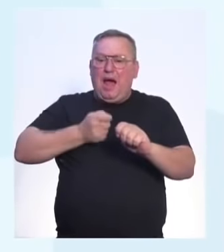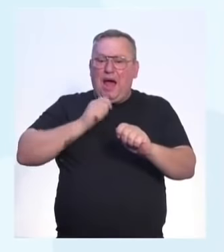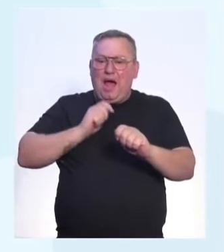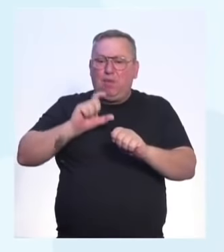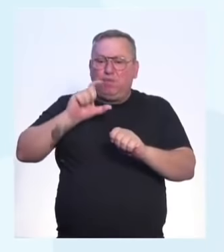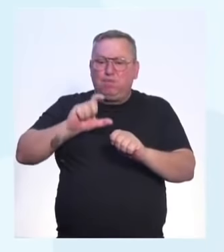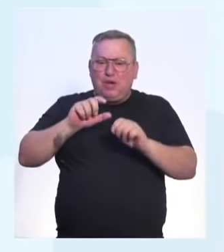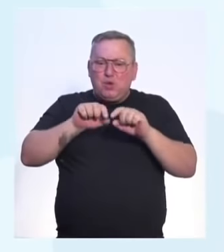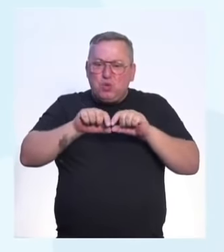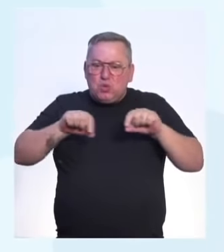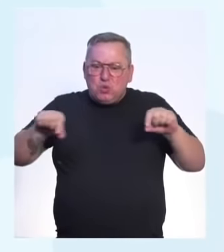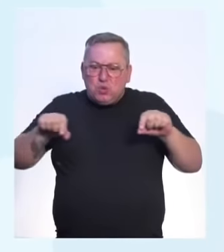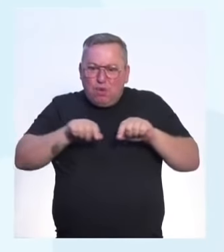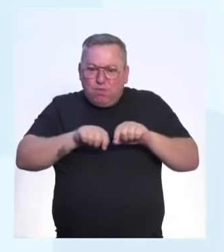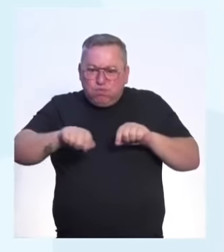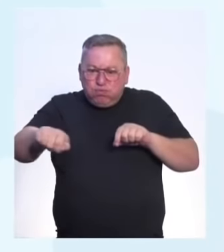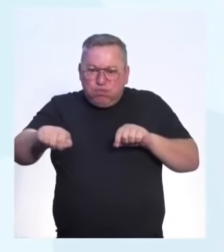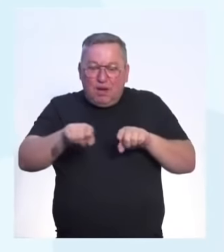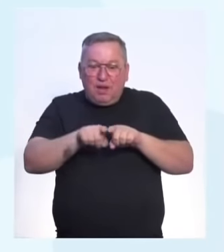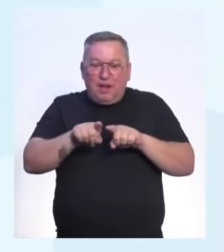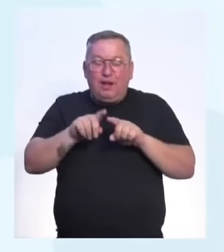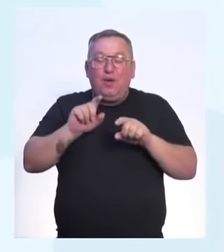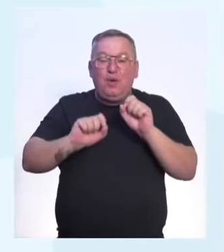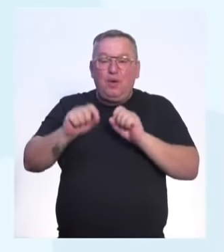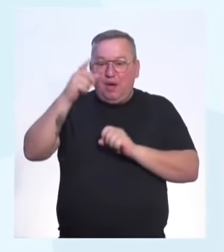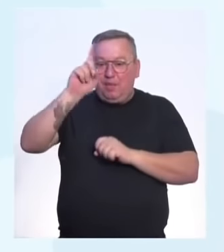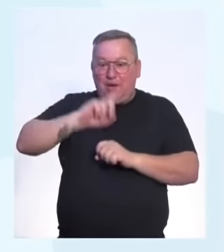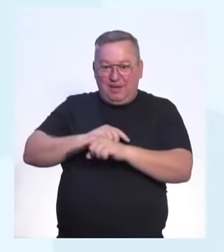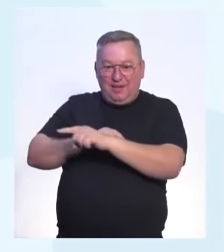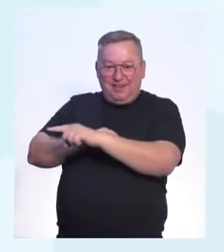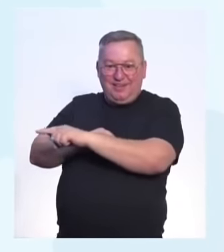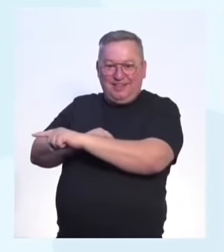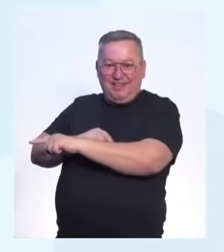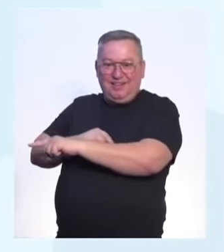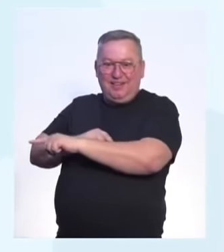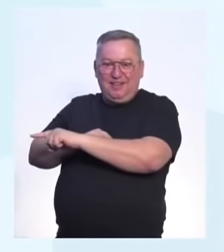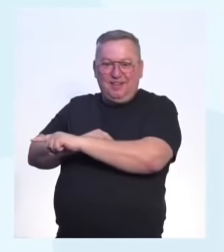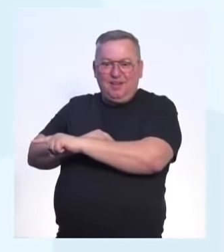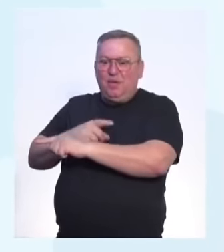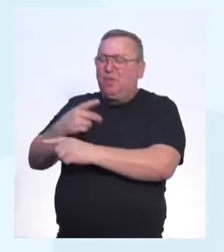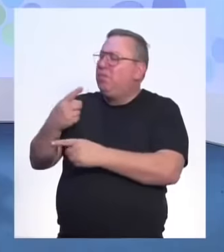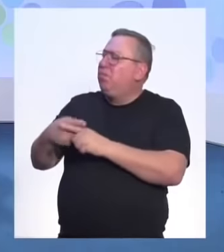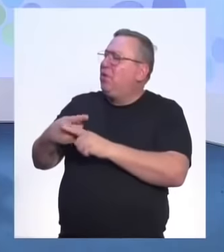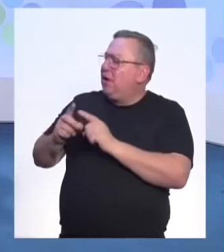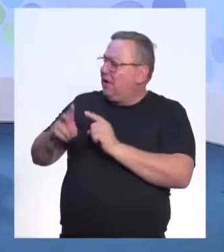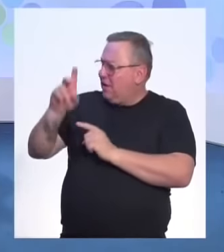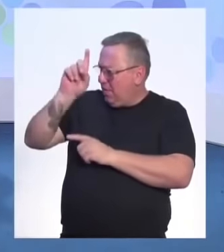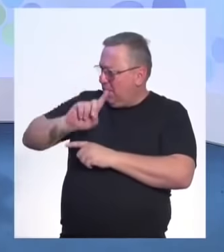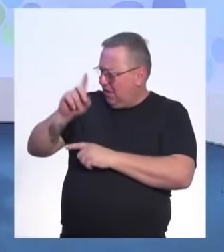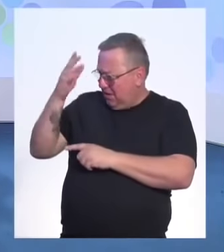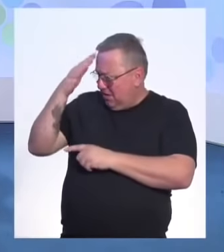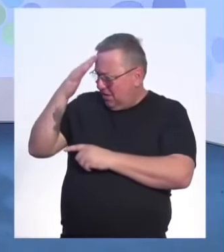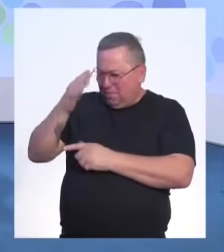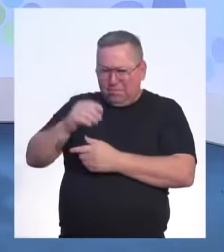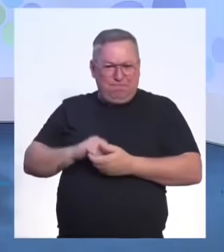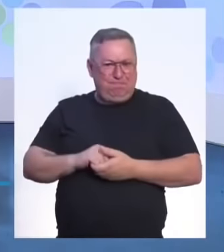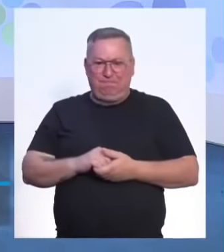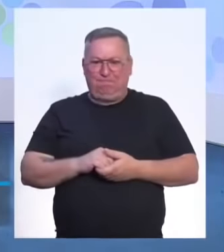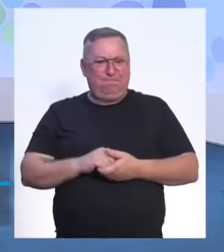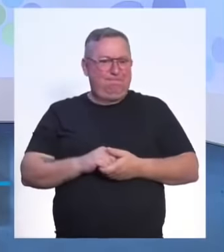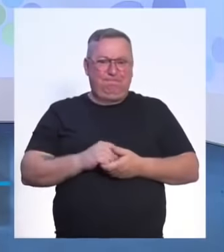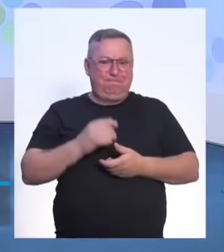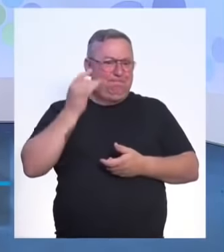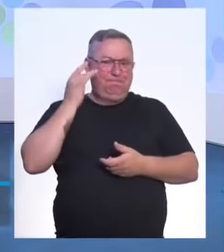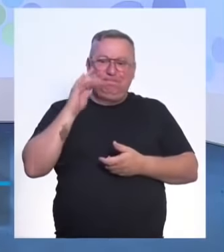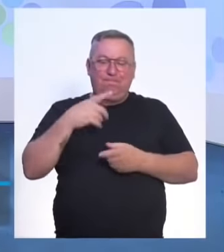martelo, trena, tá? Então tá aí um objeto em amarelo. Você sabe por que sempre é amarela, trena, Jonas? Não faço ideia.